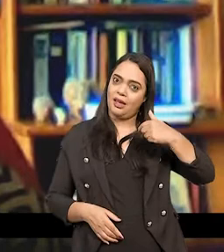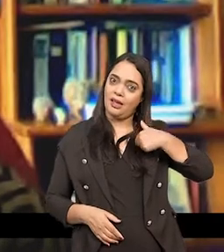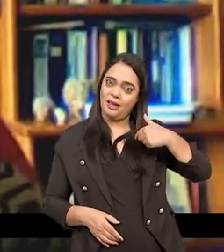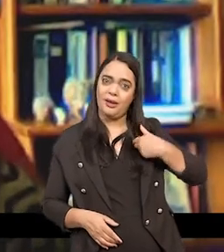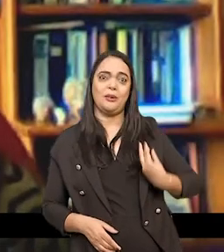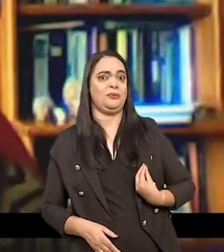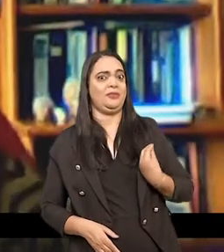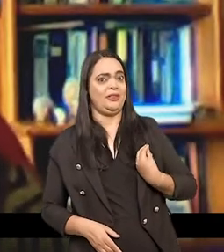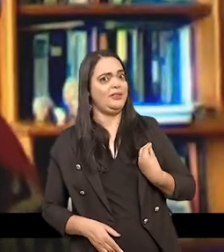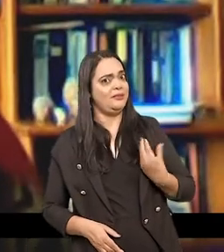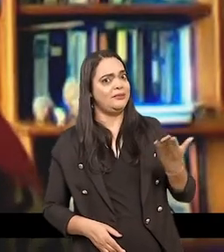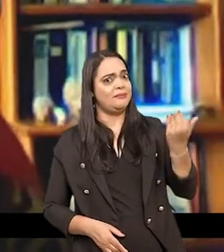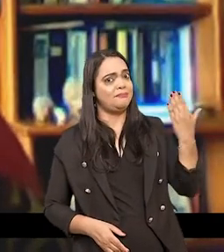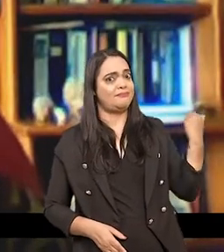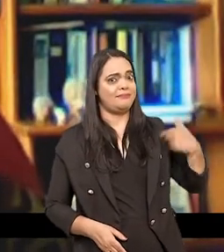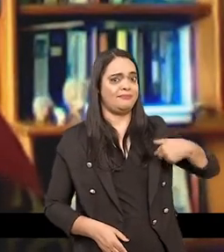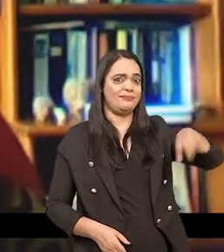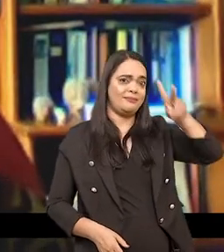né?